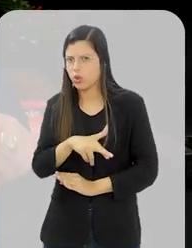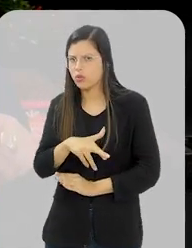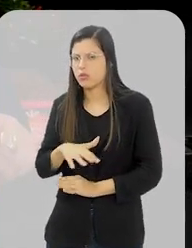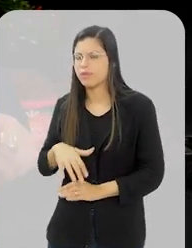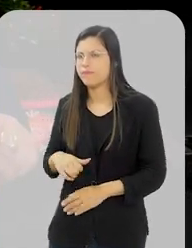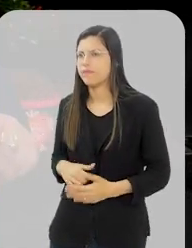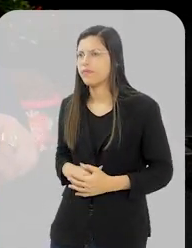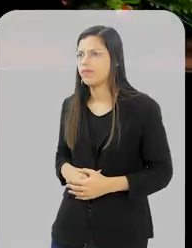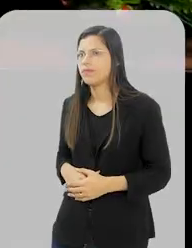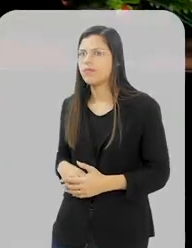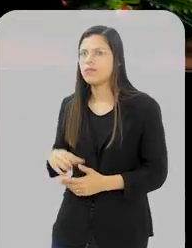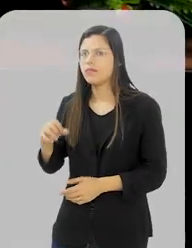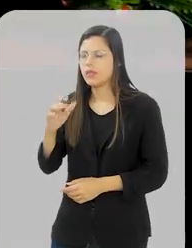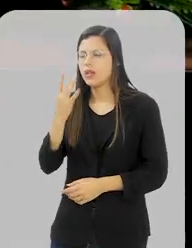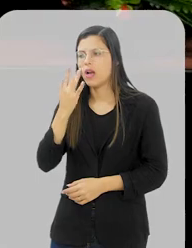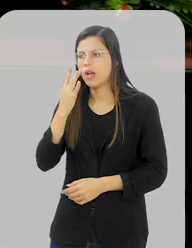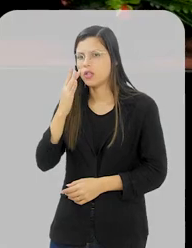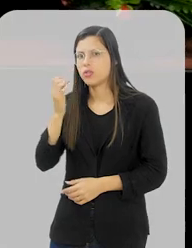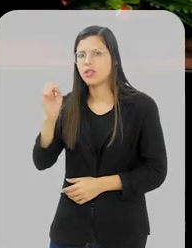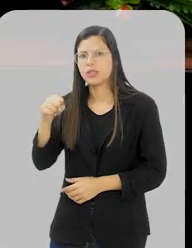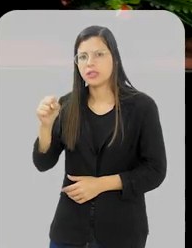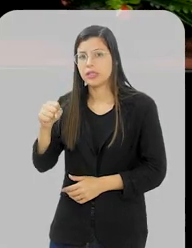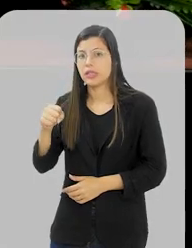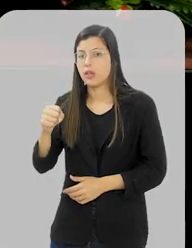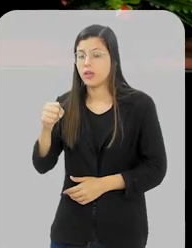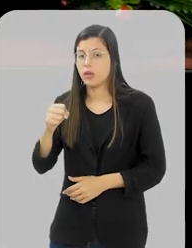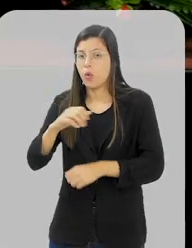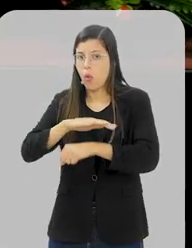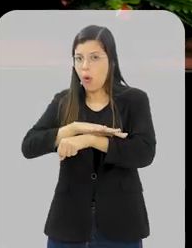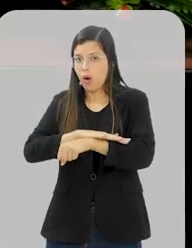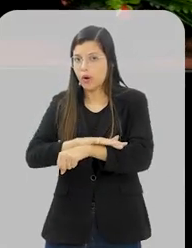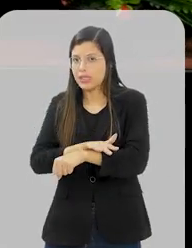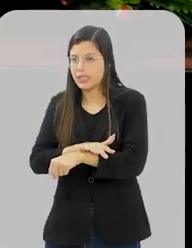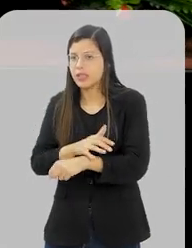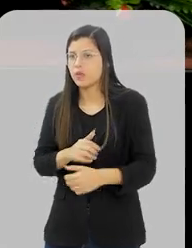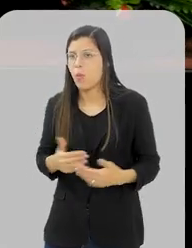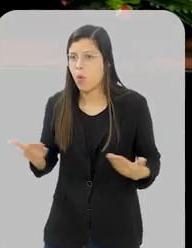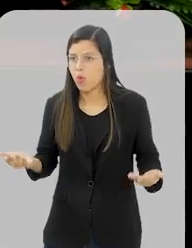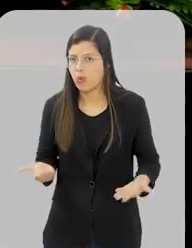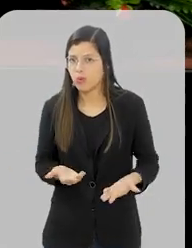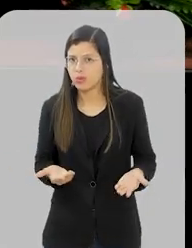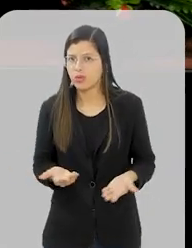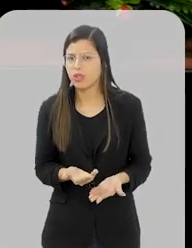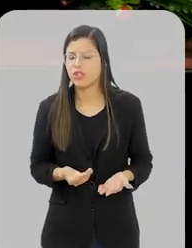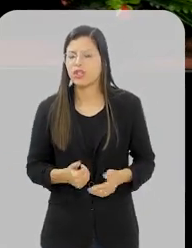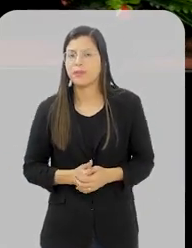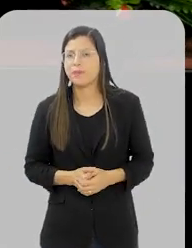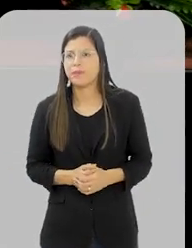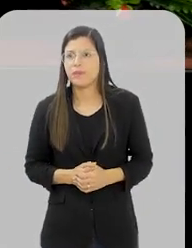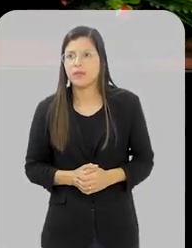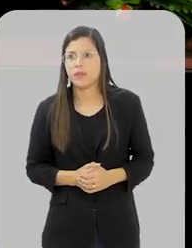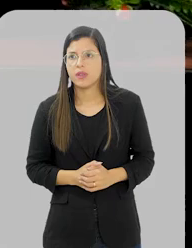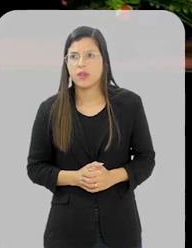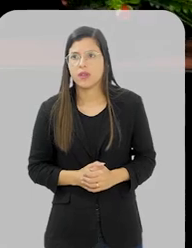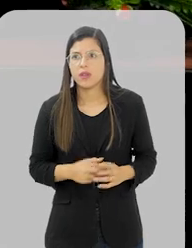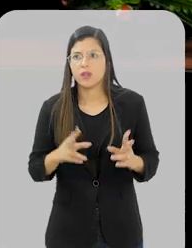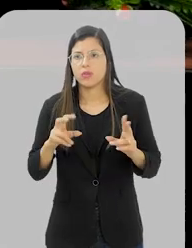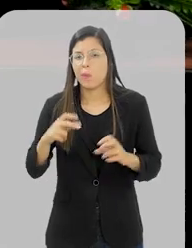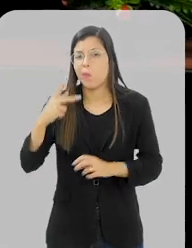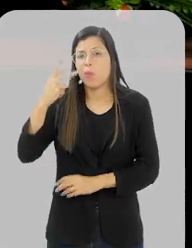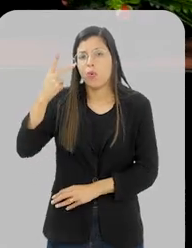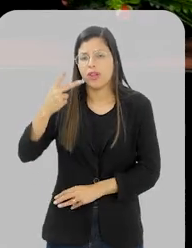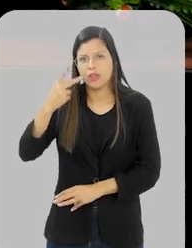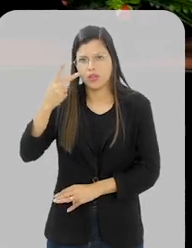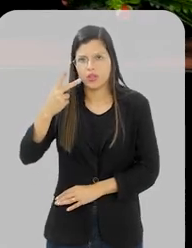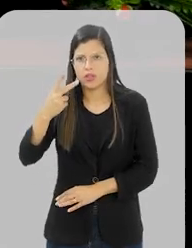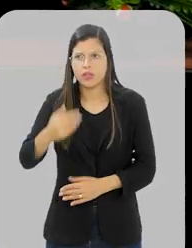religioso eu acho que sim o racismo o o racismo relig hoje a questão toda é a questão política